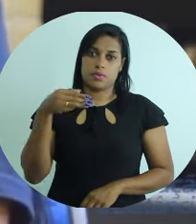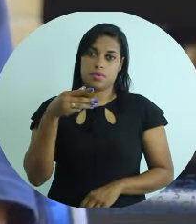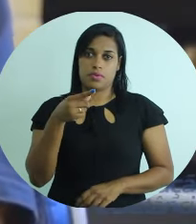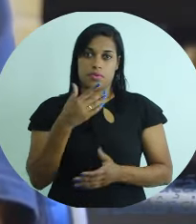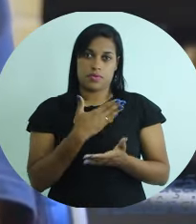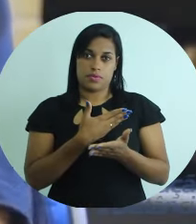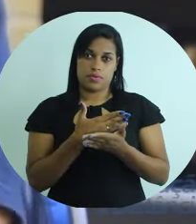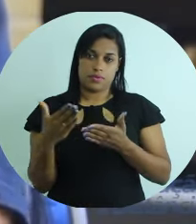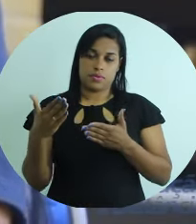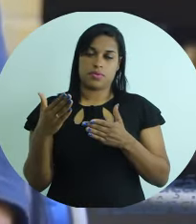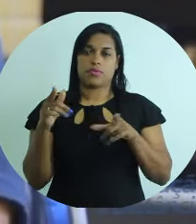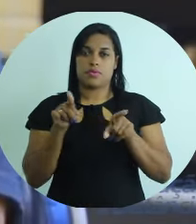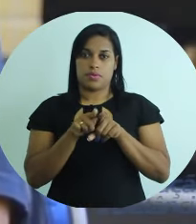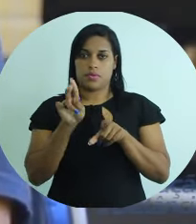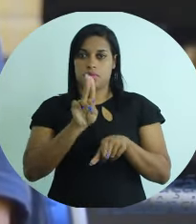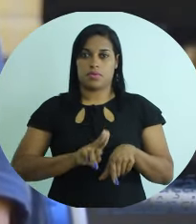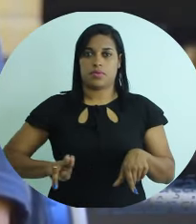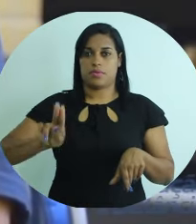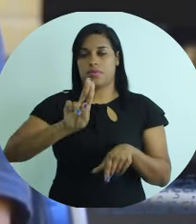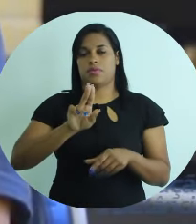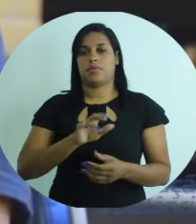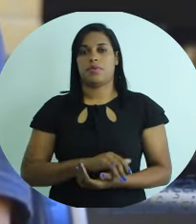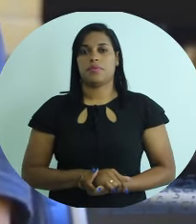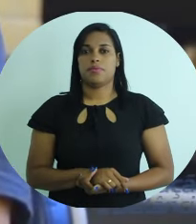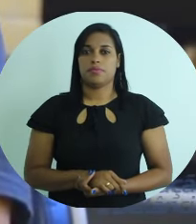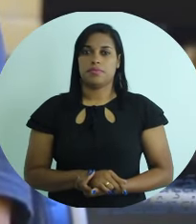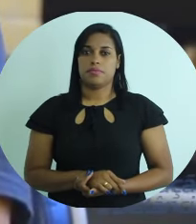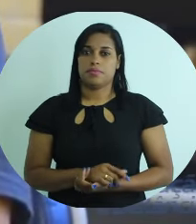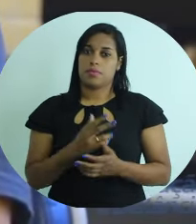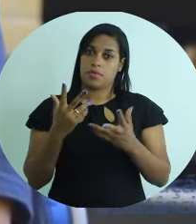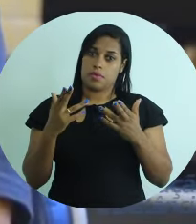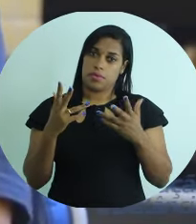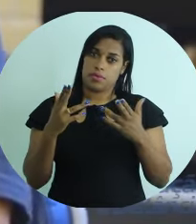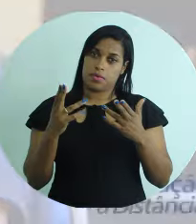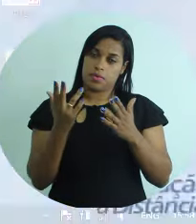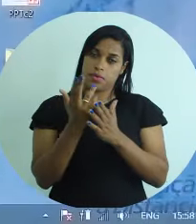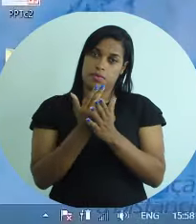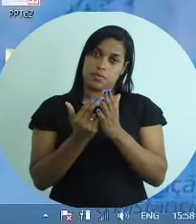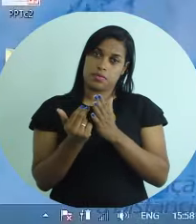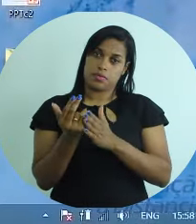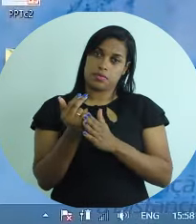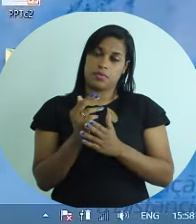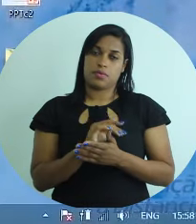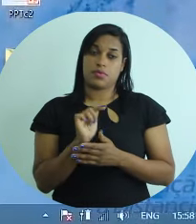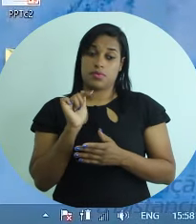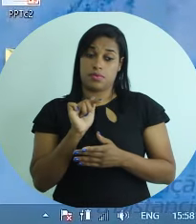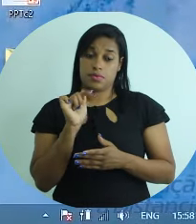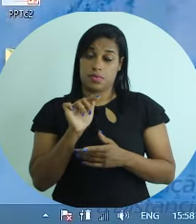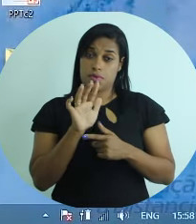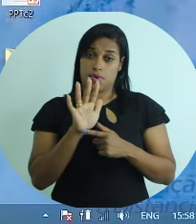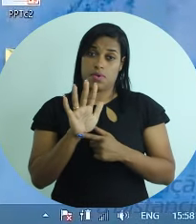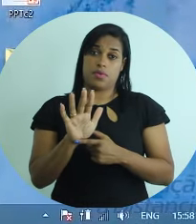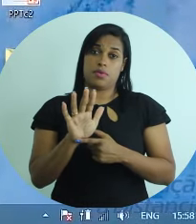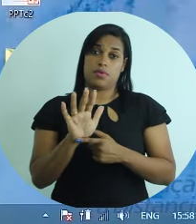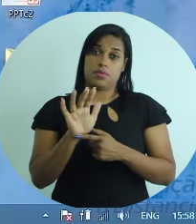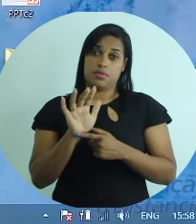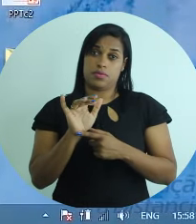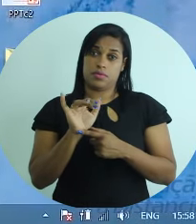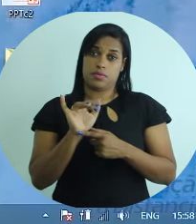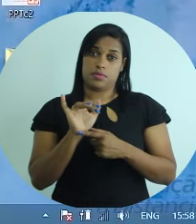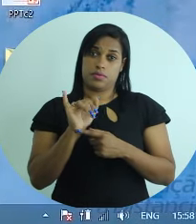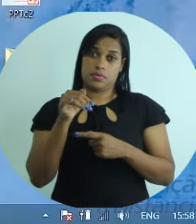possa começar, pelo menos para que nós possamos começar a usar ele para editar imagens. Então, essa daqui é a